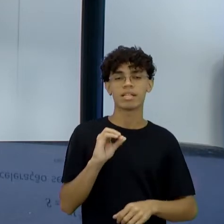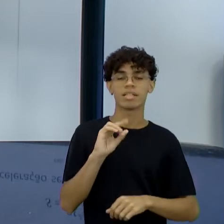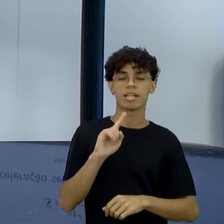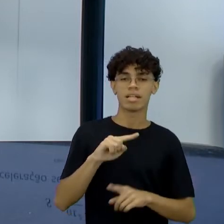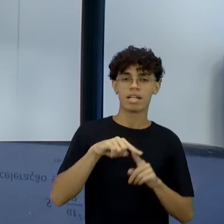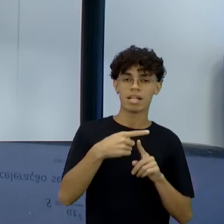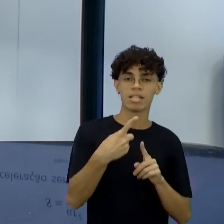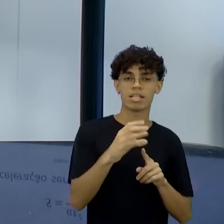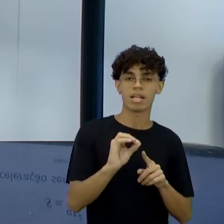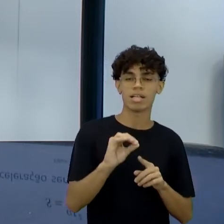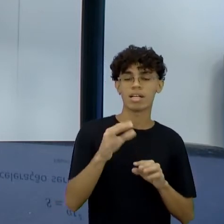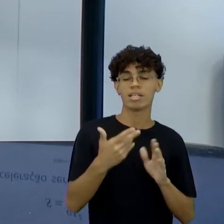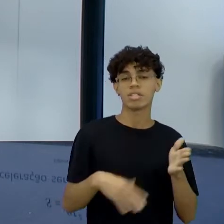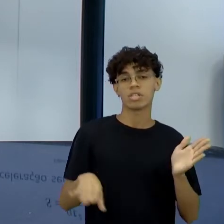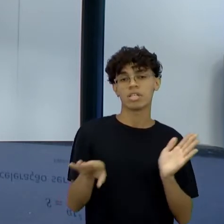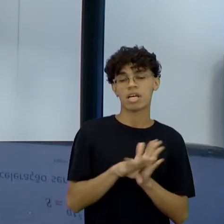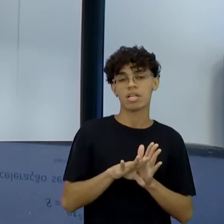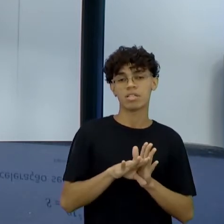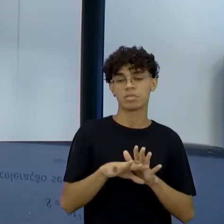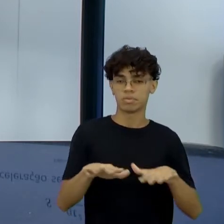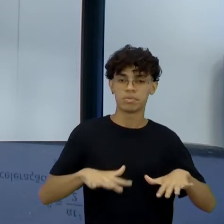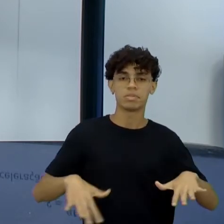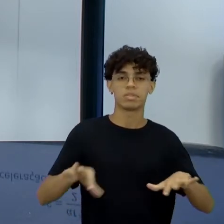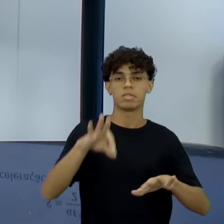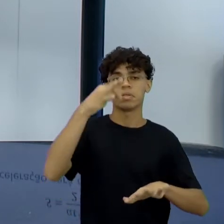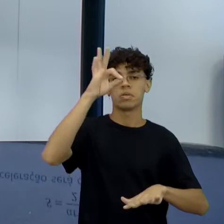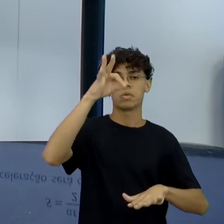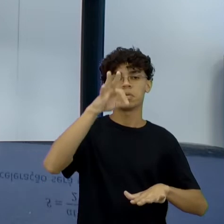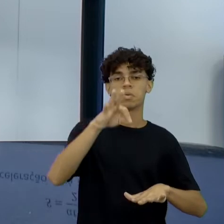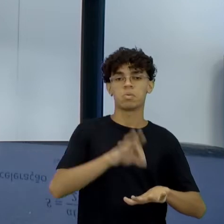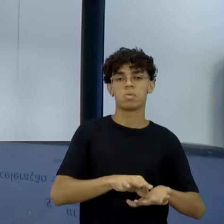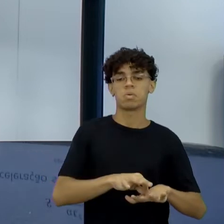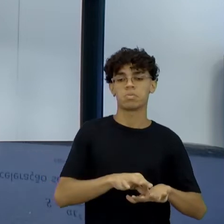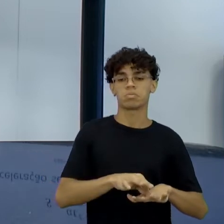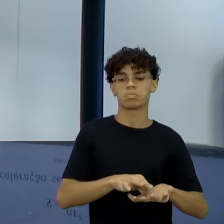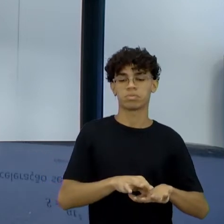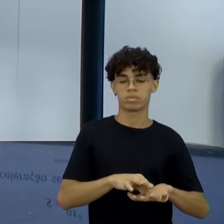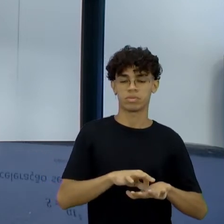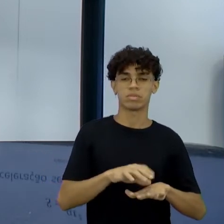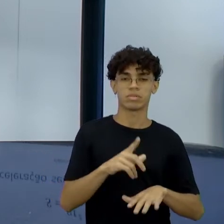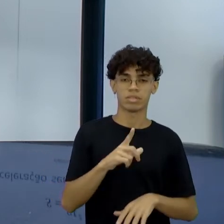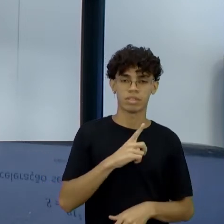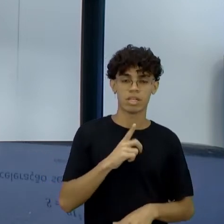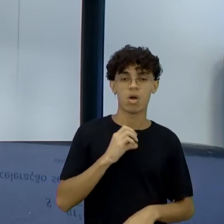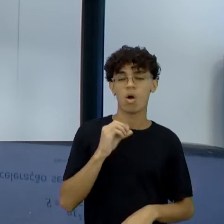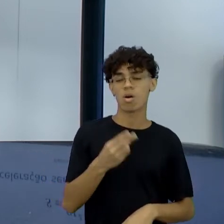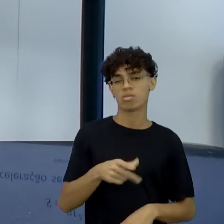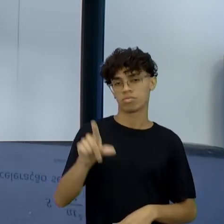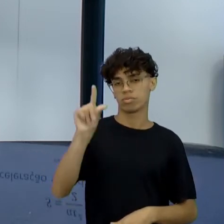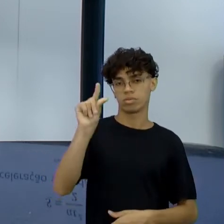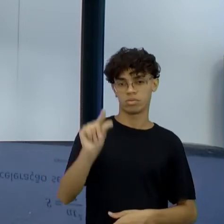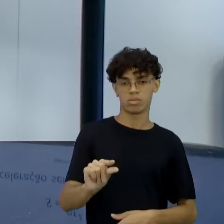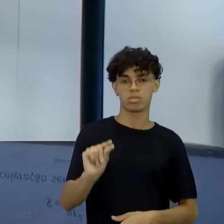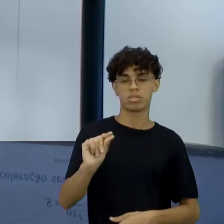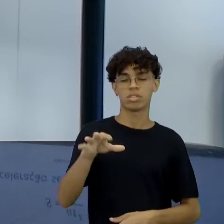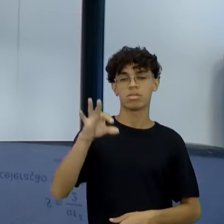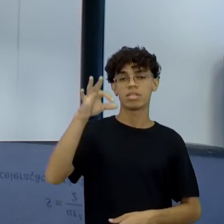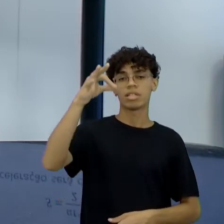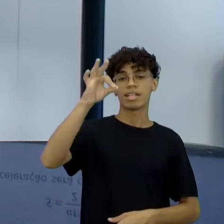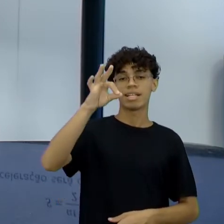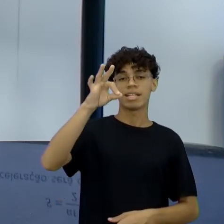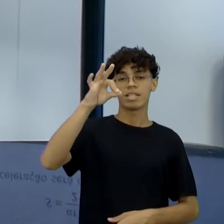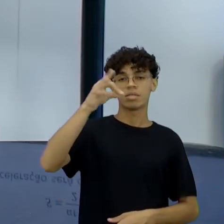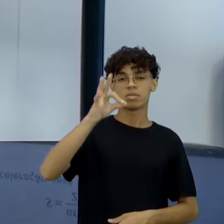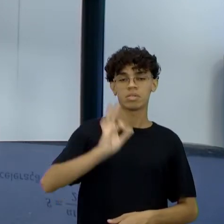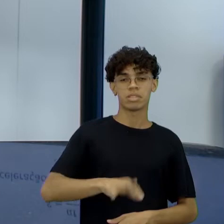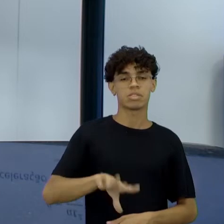chão. É isso que significa, né? Os aumentos que a velocidade vai tendo ou as reduções. No caso das quedas livres, eu só